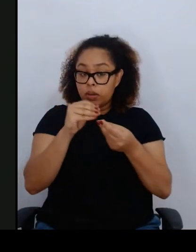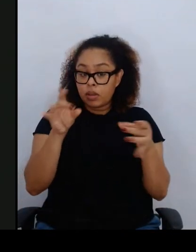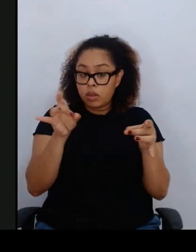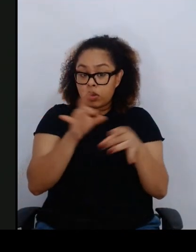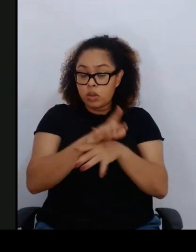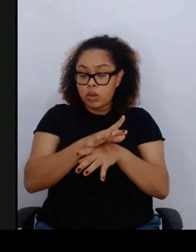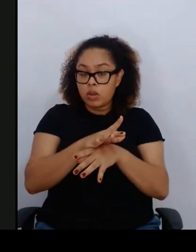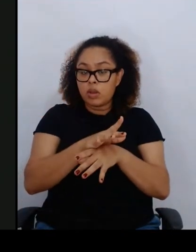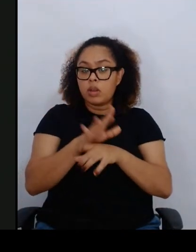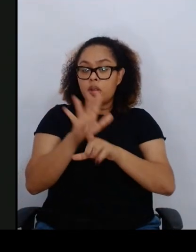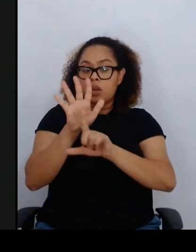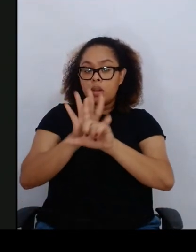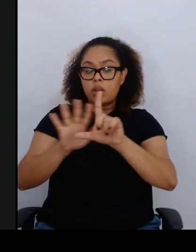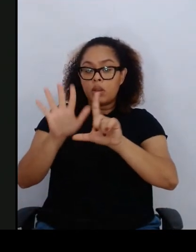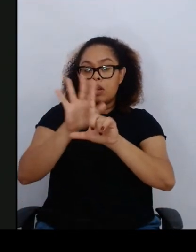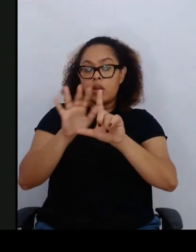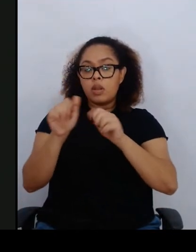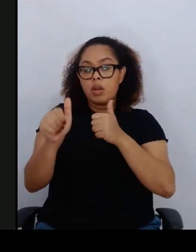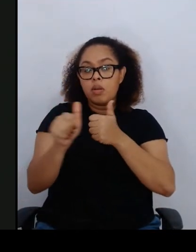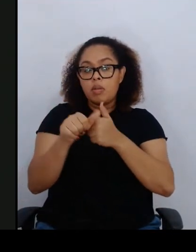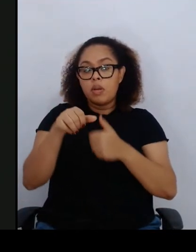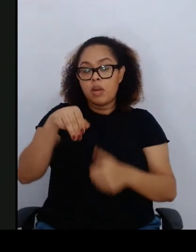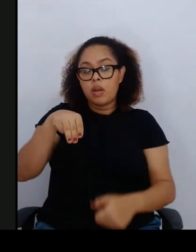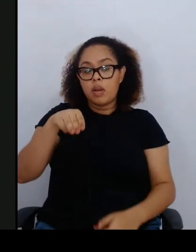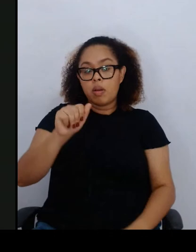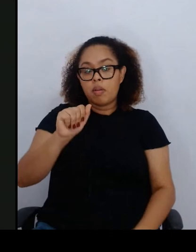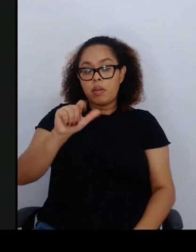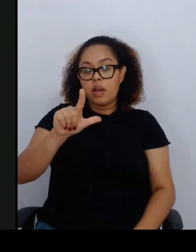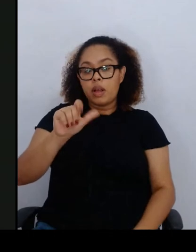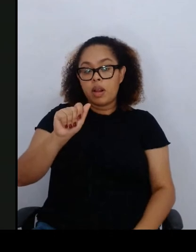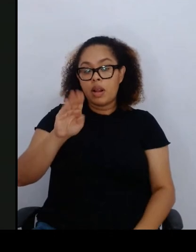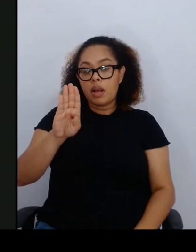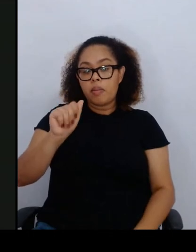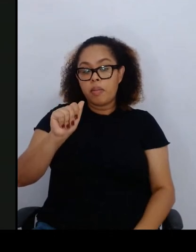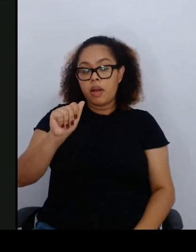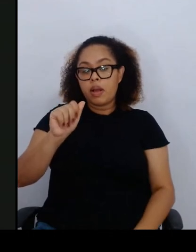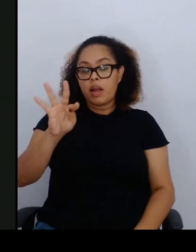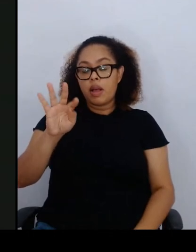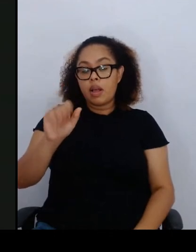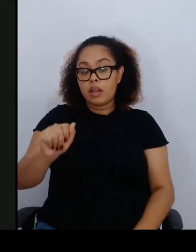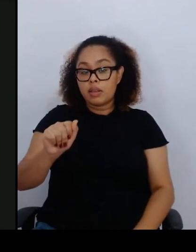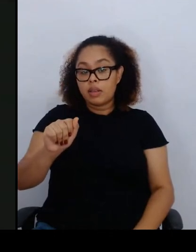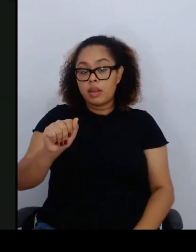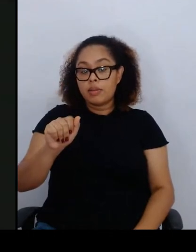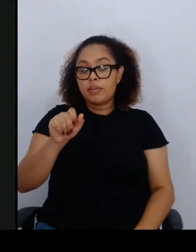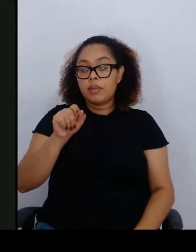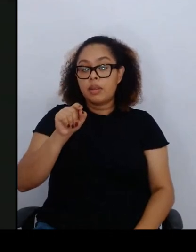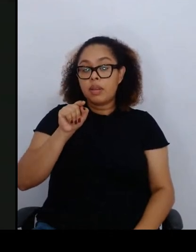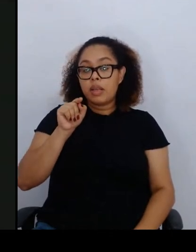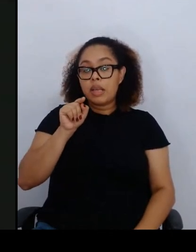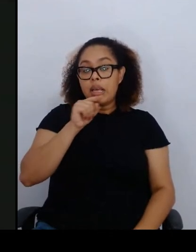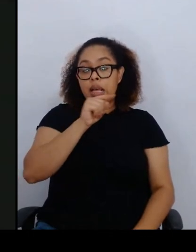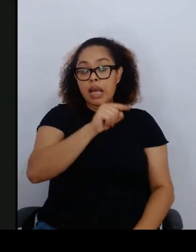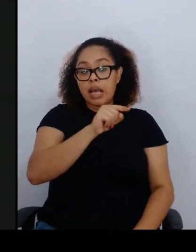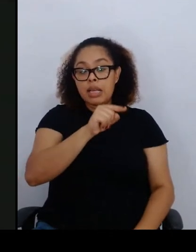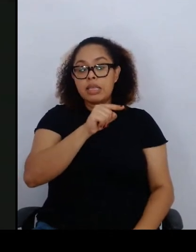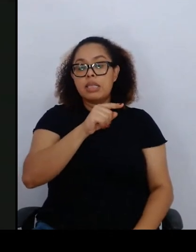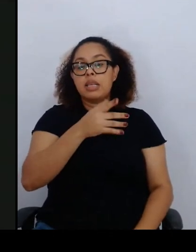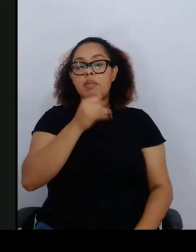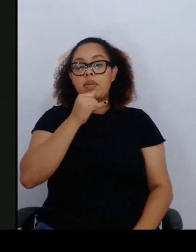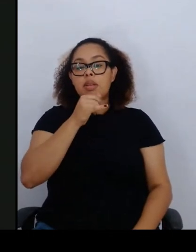próxima malabata nós temos a sensação de que essa obra manicaring é uma imagem instável